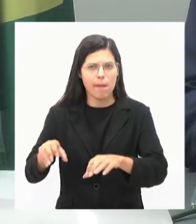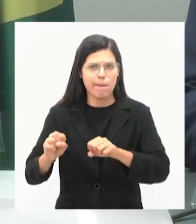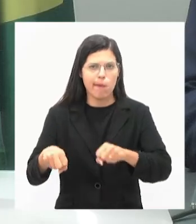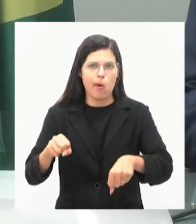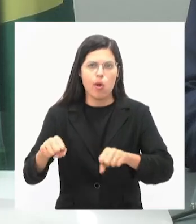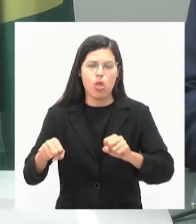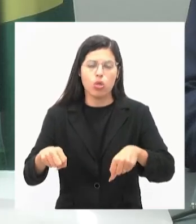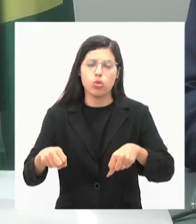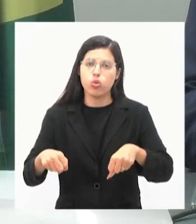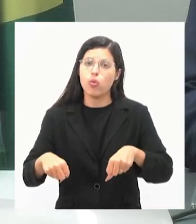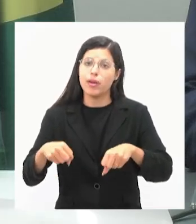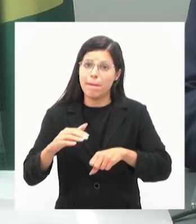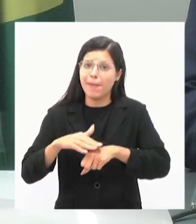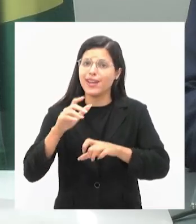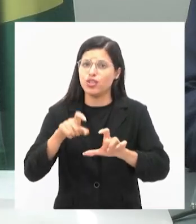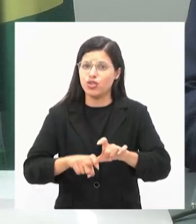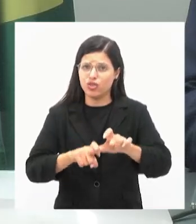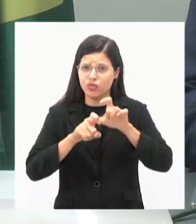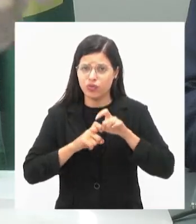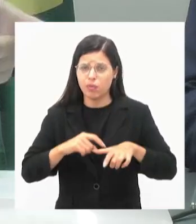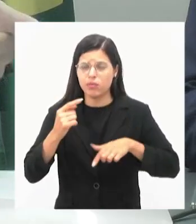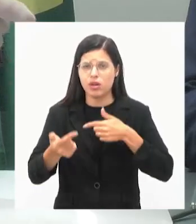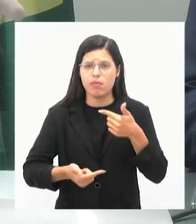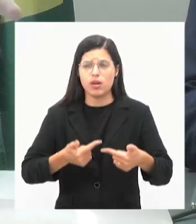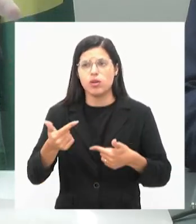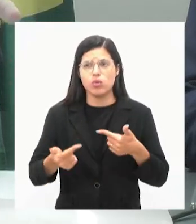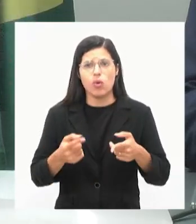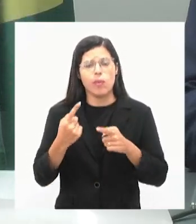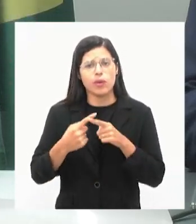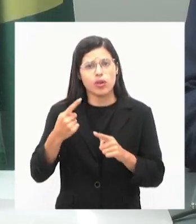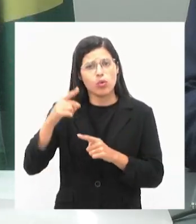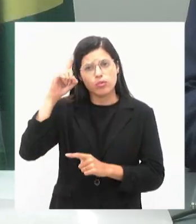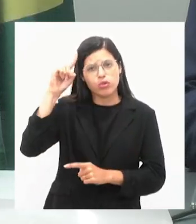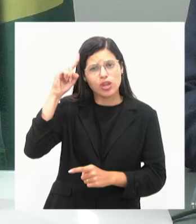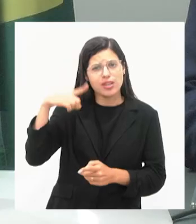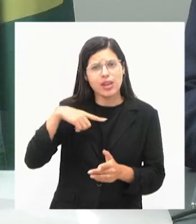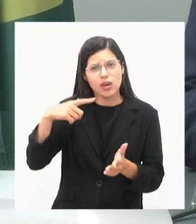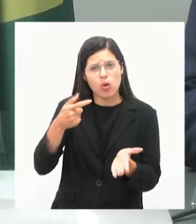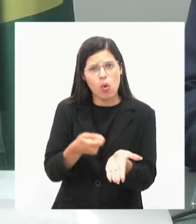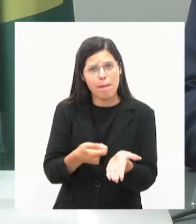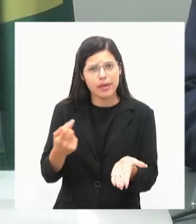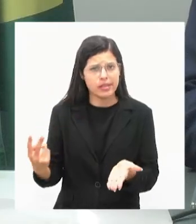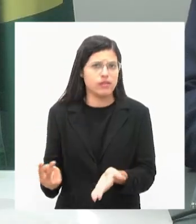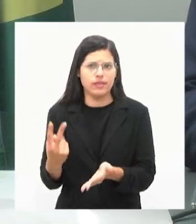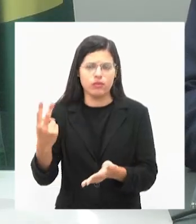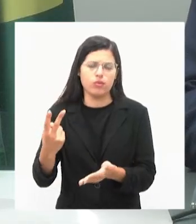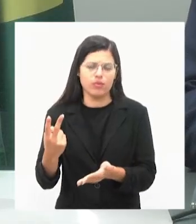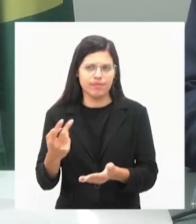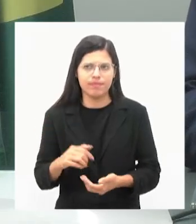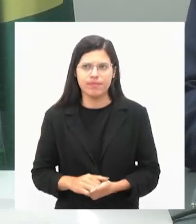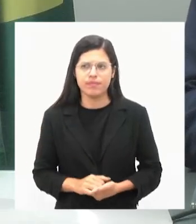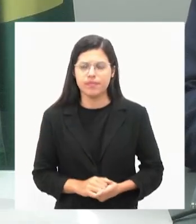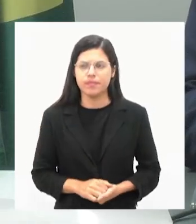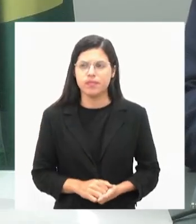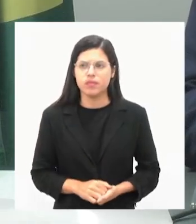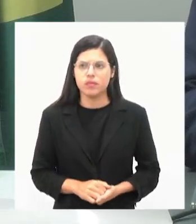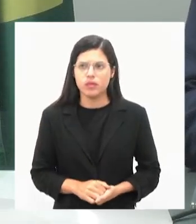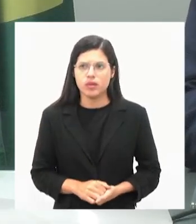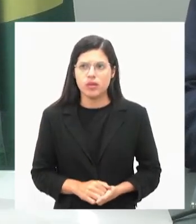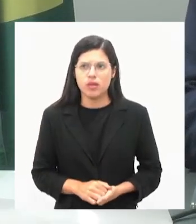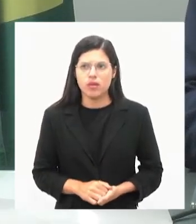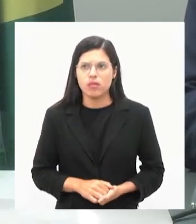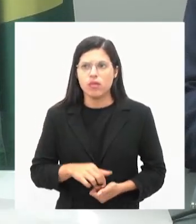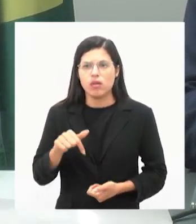mais dívida para o trabalhador, porque vai gerando diária, pô. Porque no final ele quer o leilão, diária. E aí, na verdade, virou uma